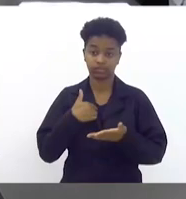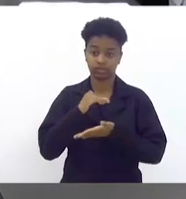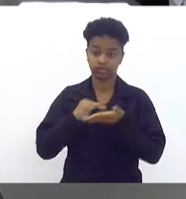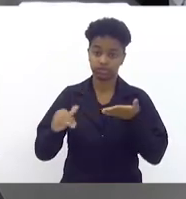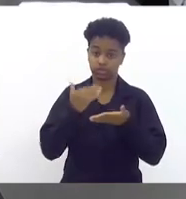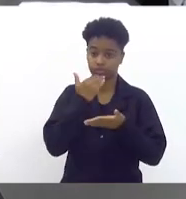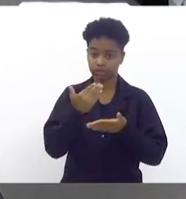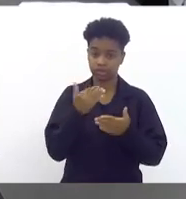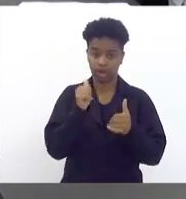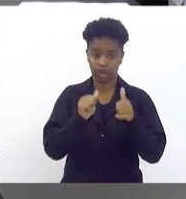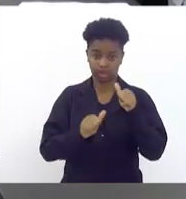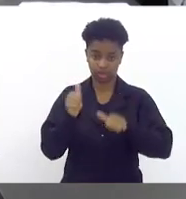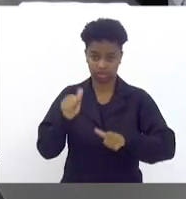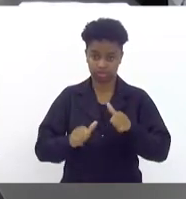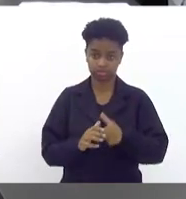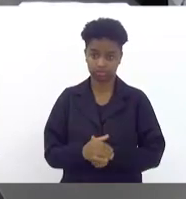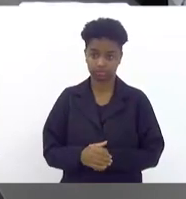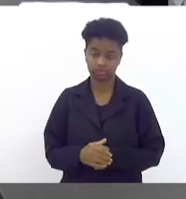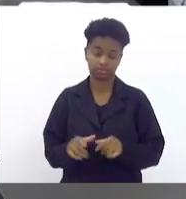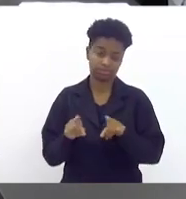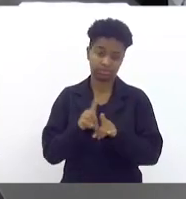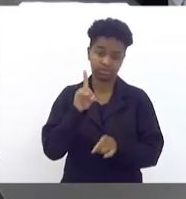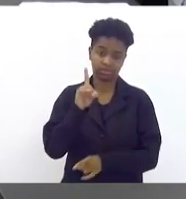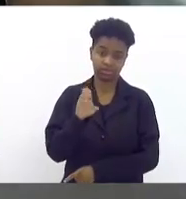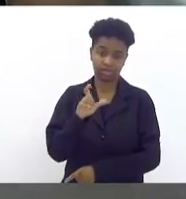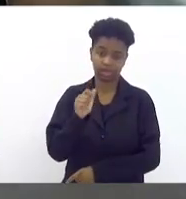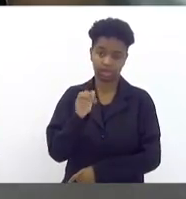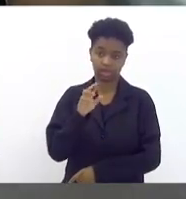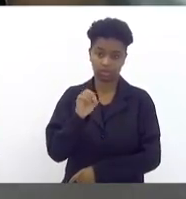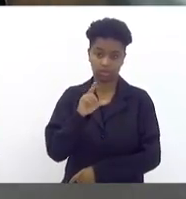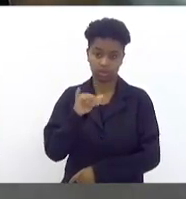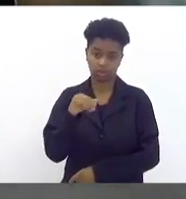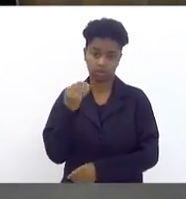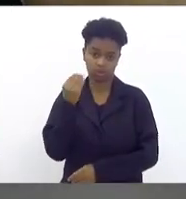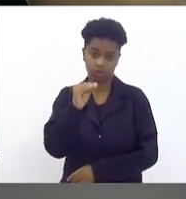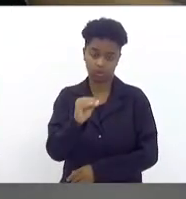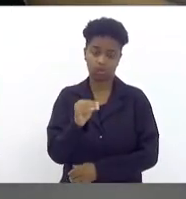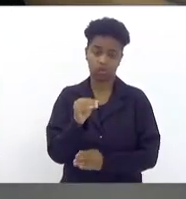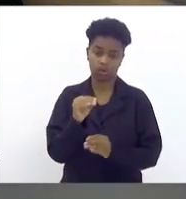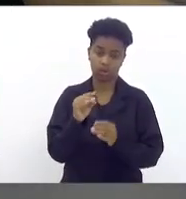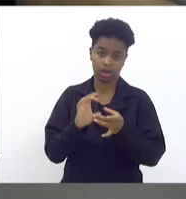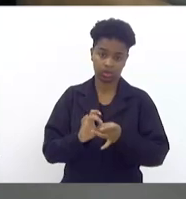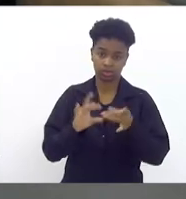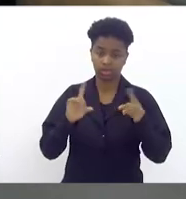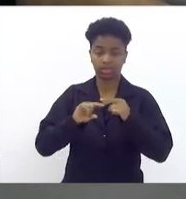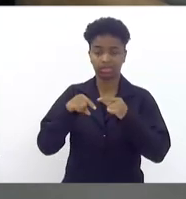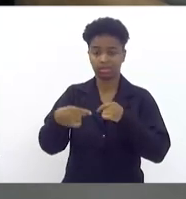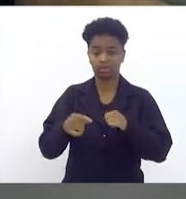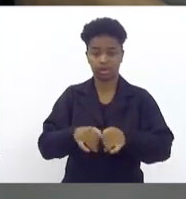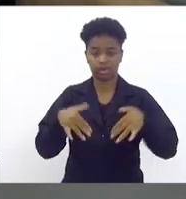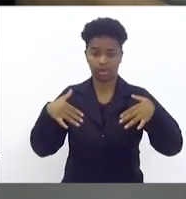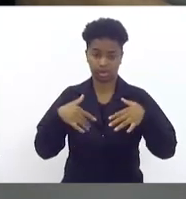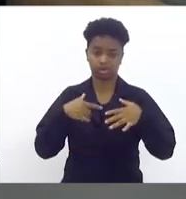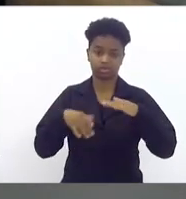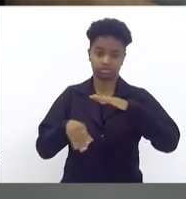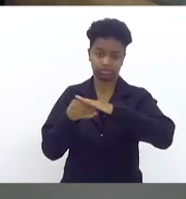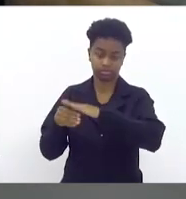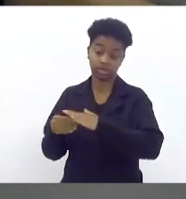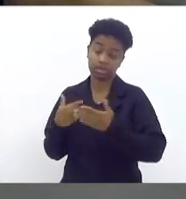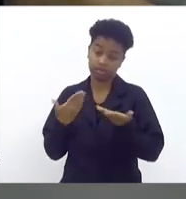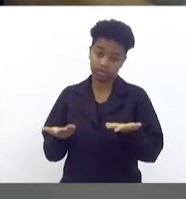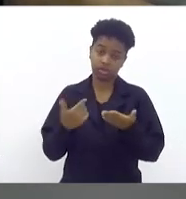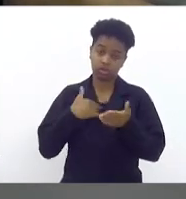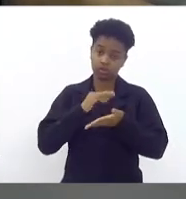de vista em vista dessa questão. O deputado Delaroli está dando pelo autorizativo e a gente estuda emendas. Porque, de fato, achei a redação ruim. Então, retiro